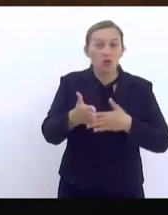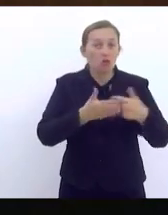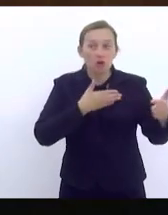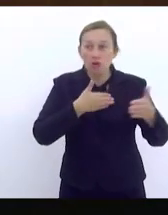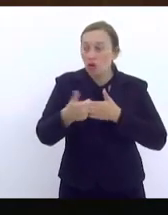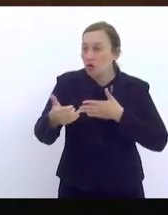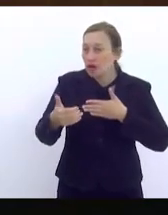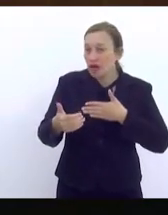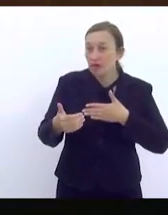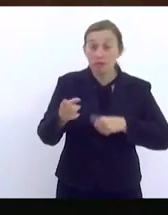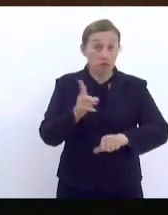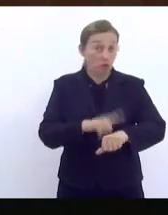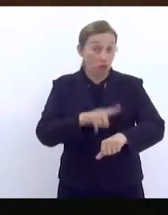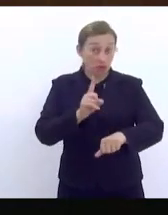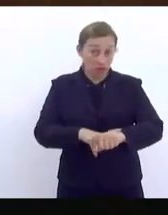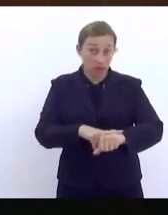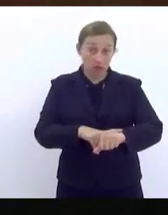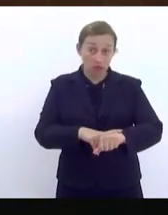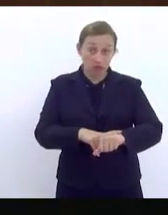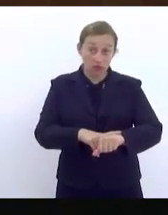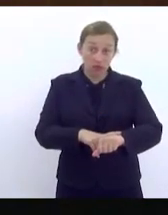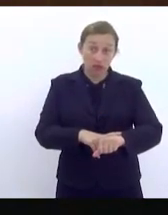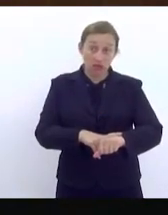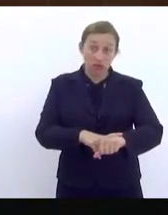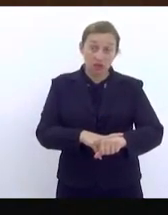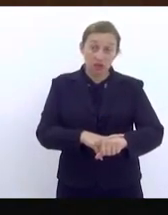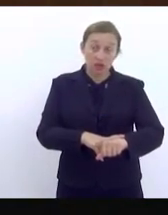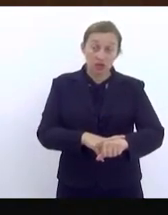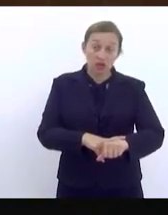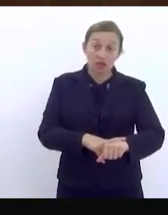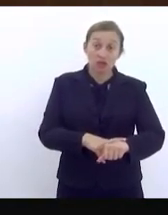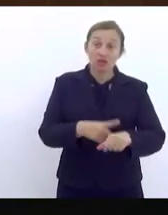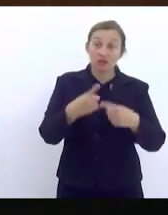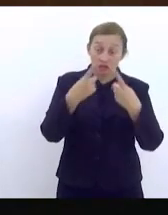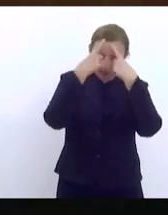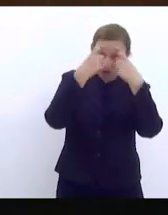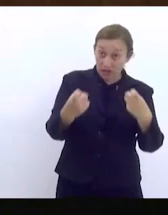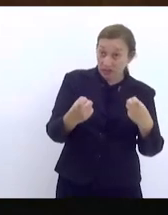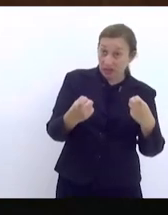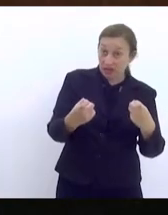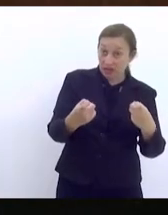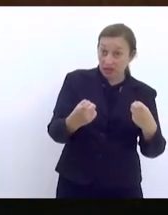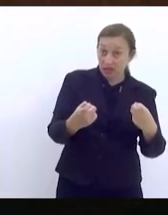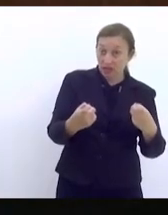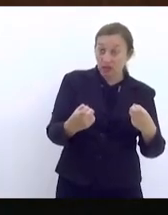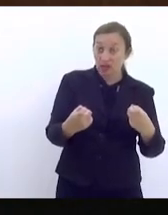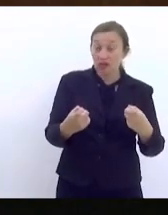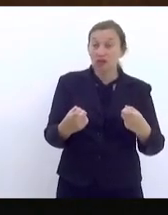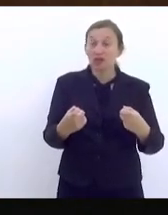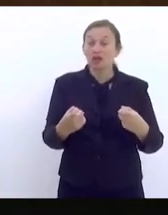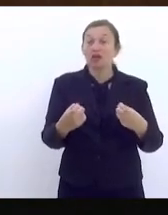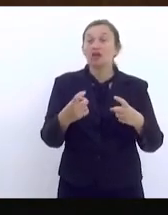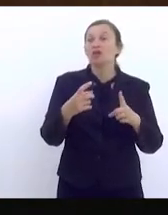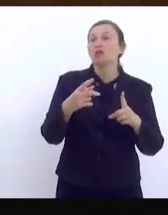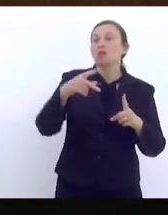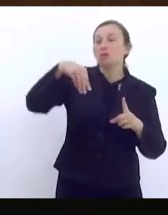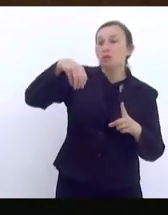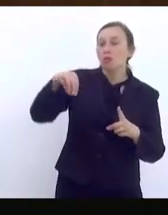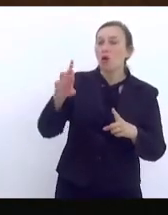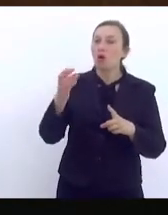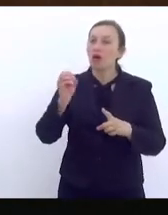condição que ela esteja ela seja hostilizada violentada seja moralmente fisicamente